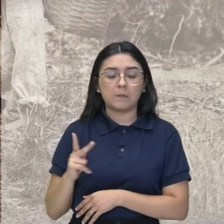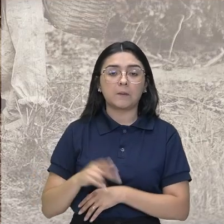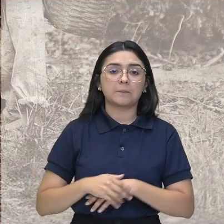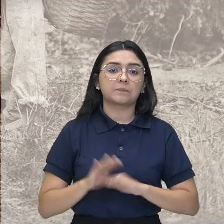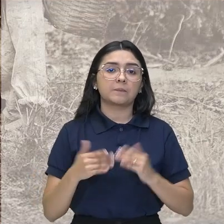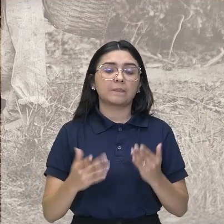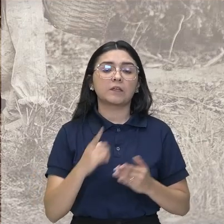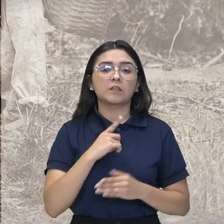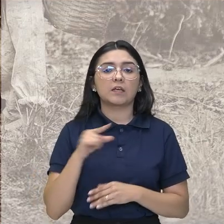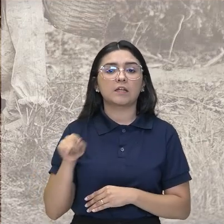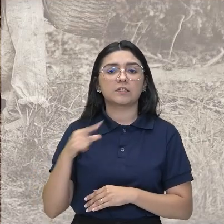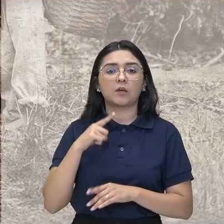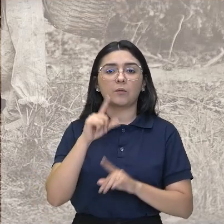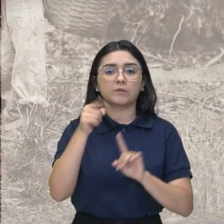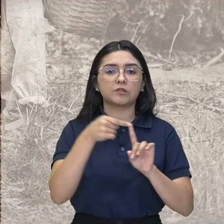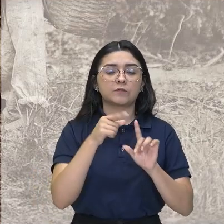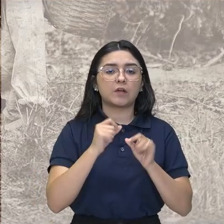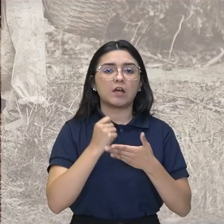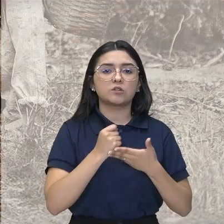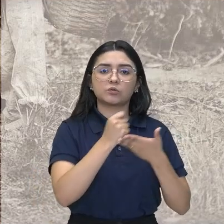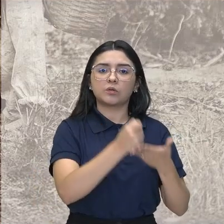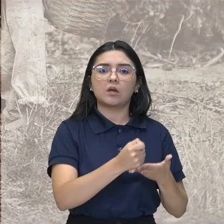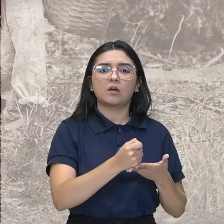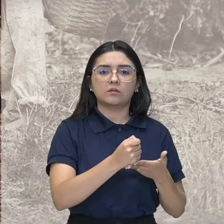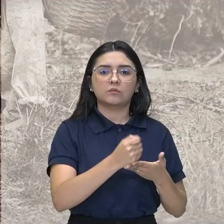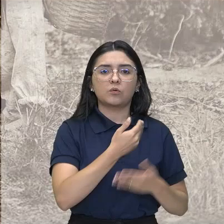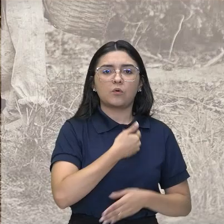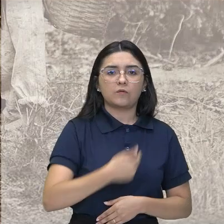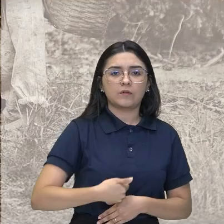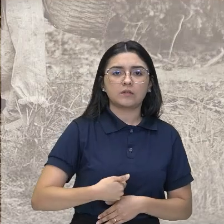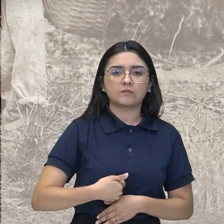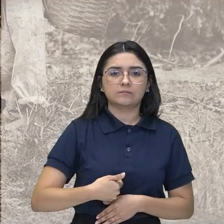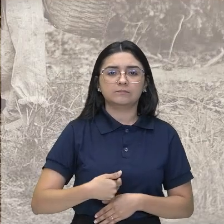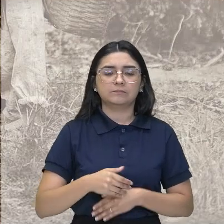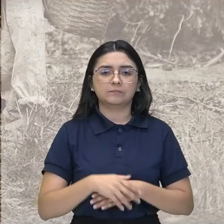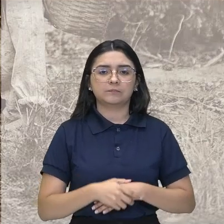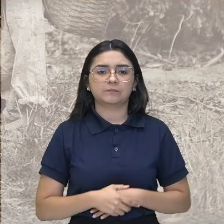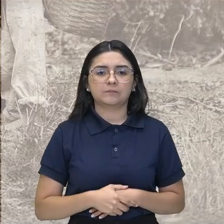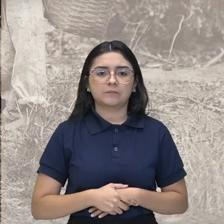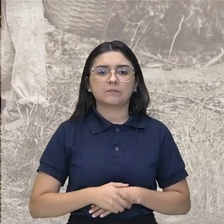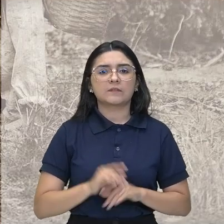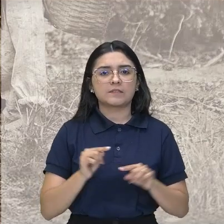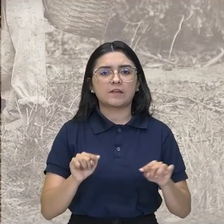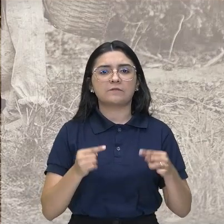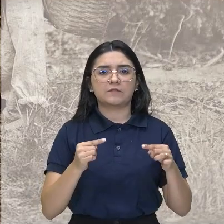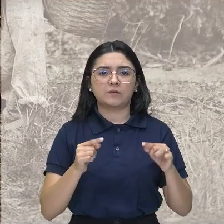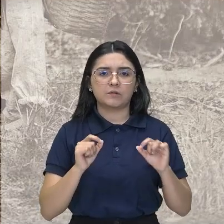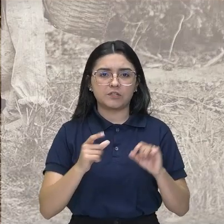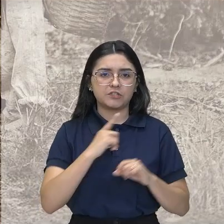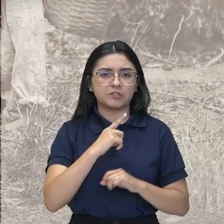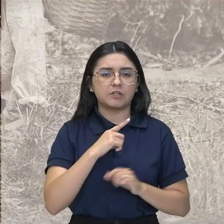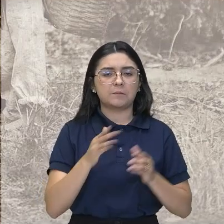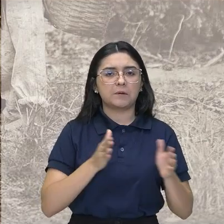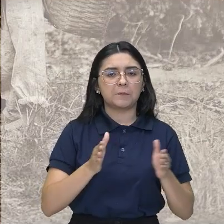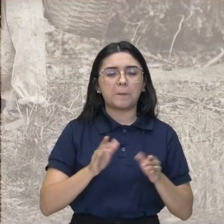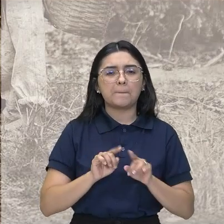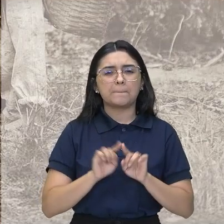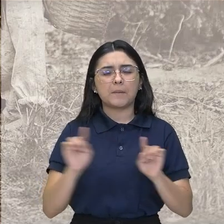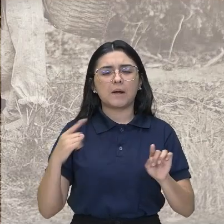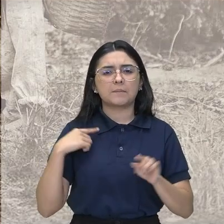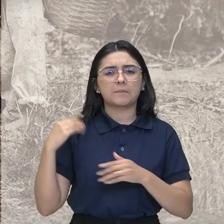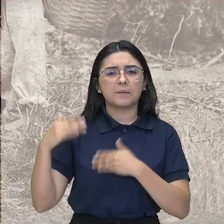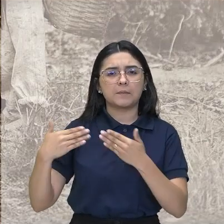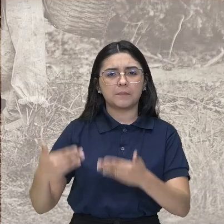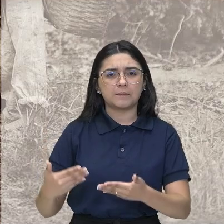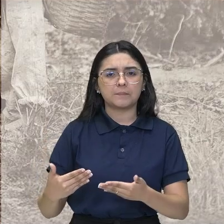a missão, digamos assim, de ajudar o governo nesse desafio que a gente estava enfrentando naquele momento. Mas ao passar do tempo,